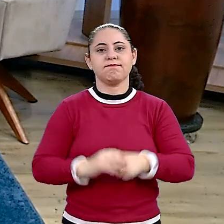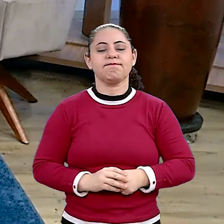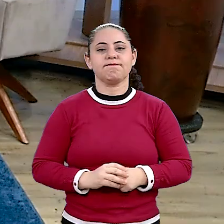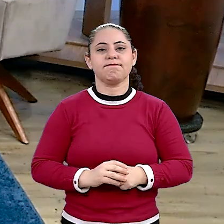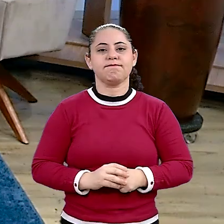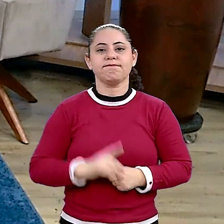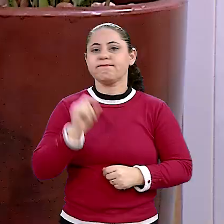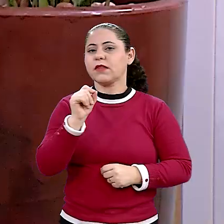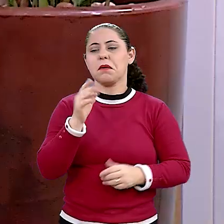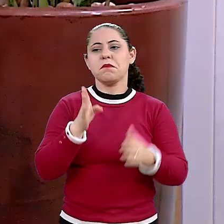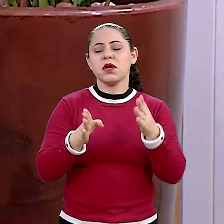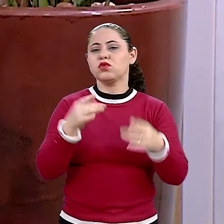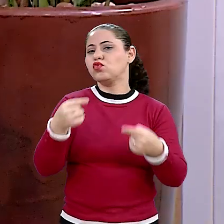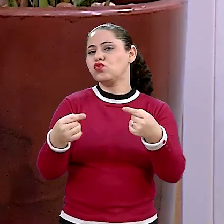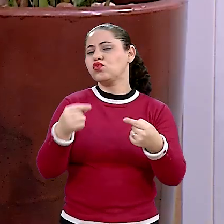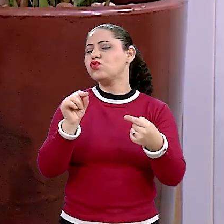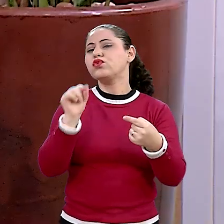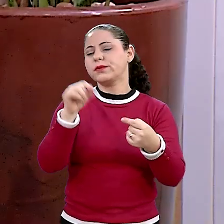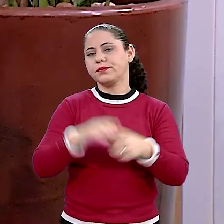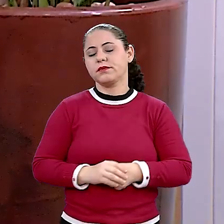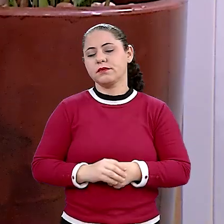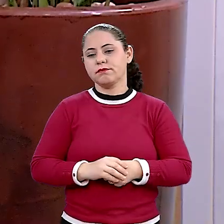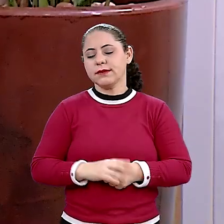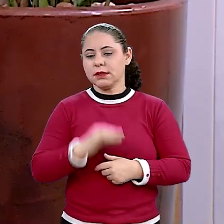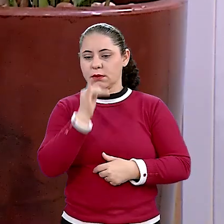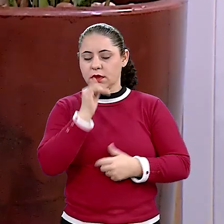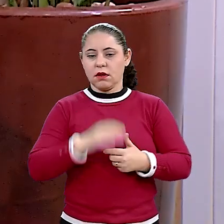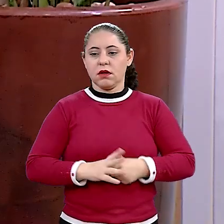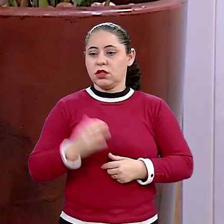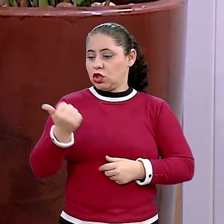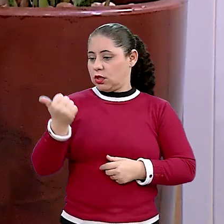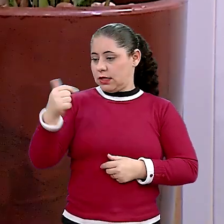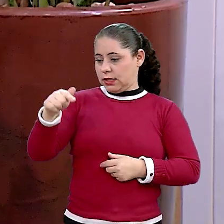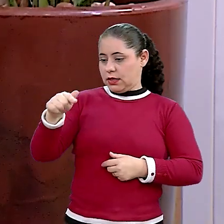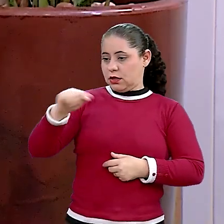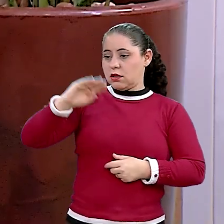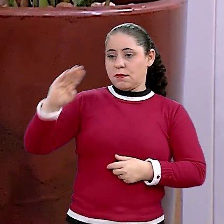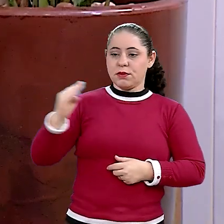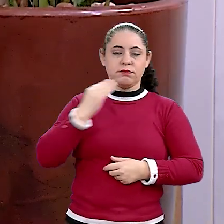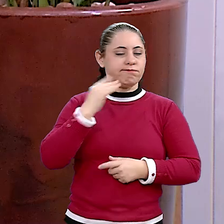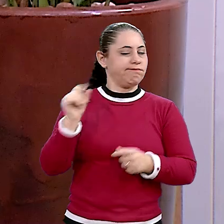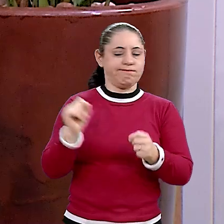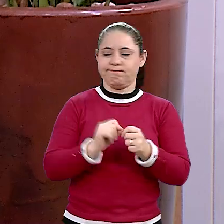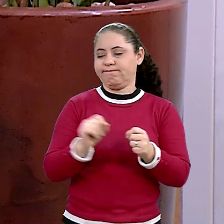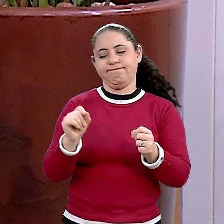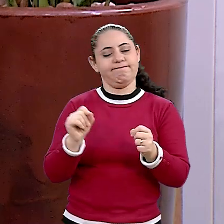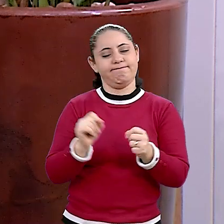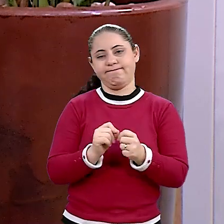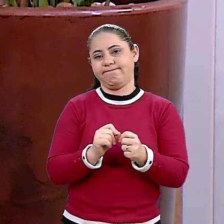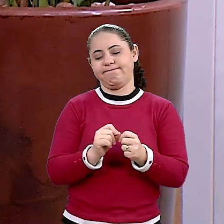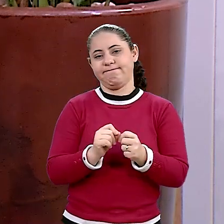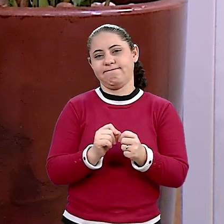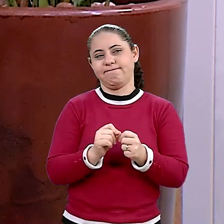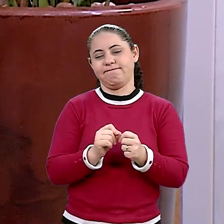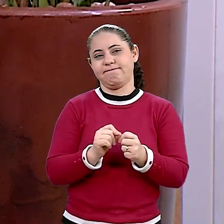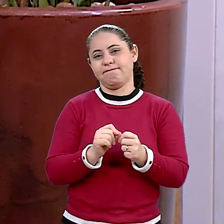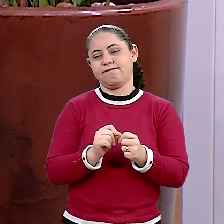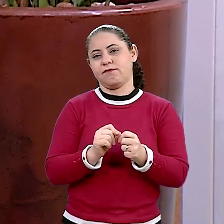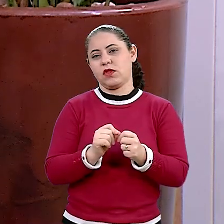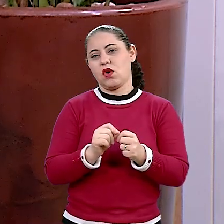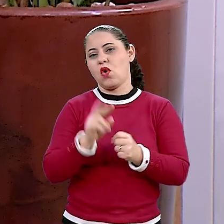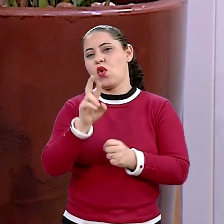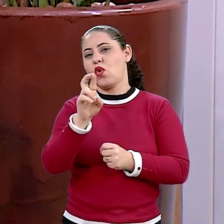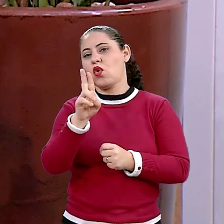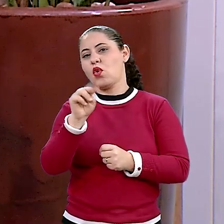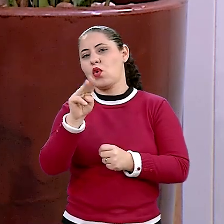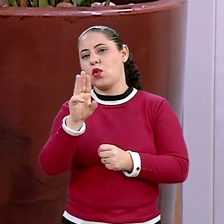momento de tempo, nós discutimos o seguinte, ao invés de fazer os 17 bilhões, que não será feito, a Rumo Logística fez